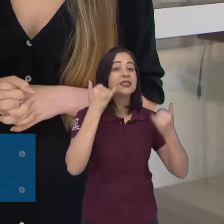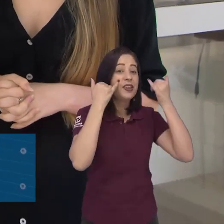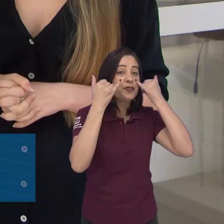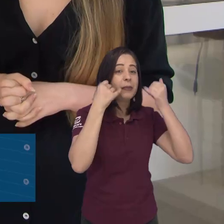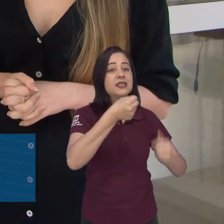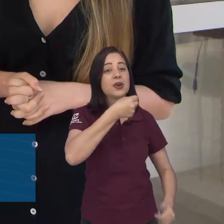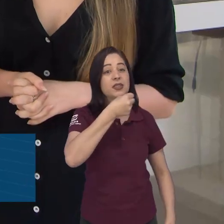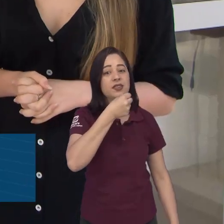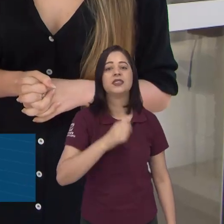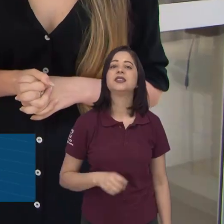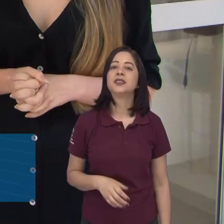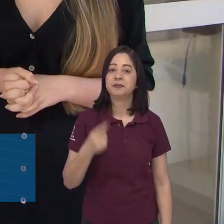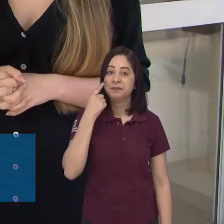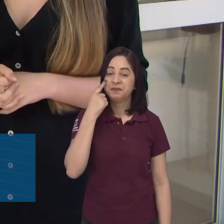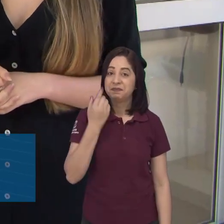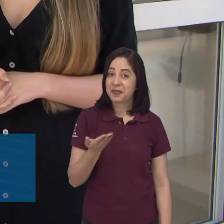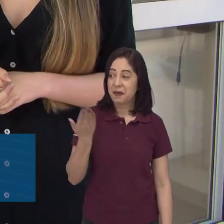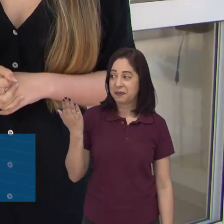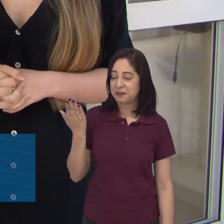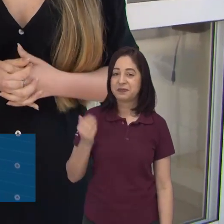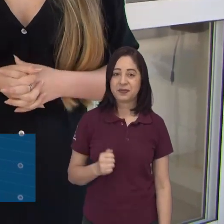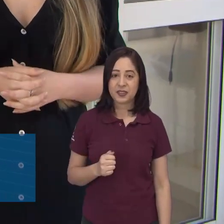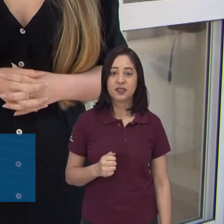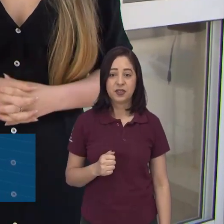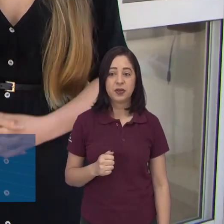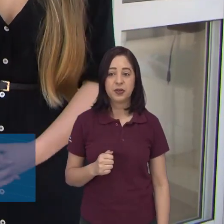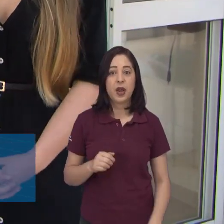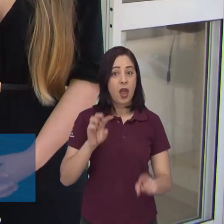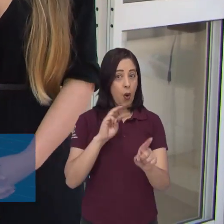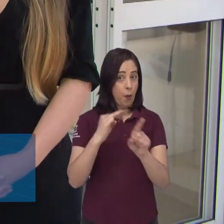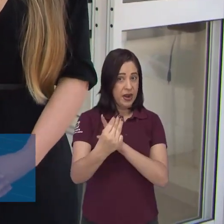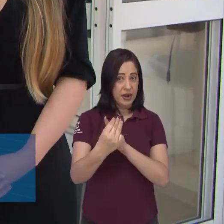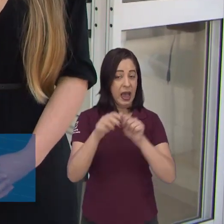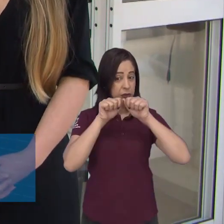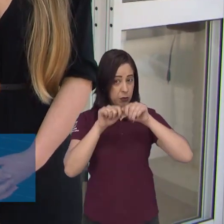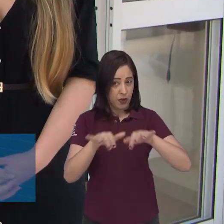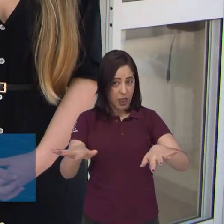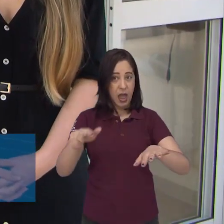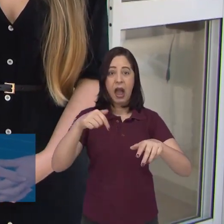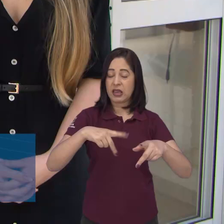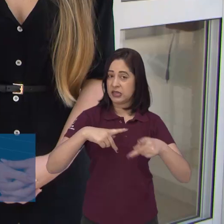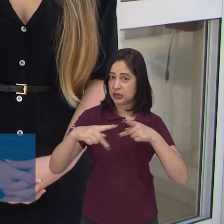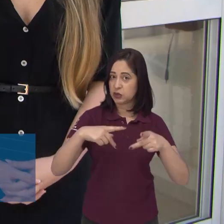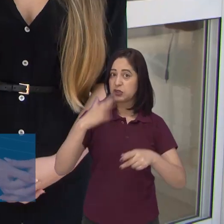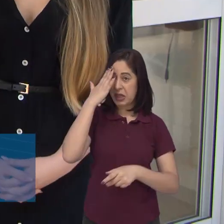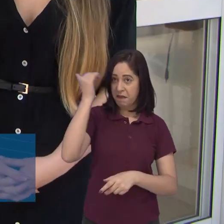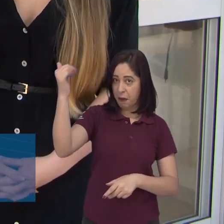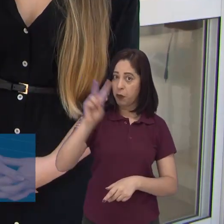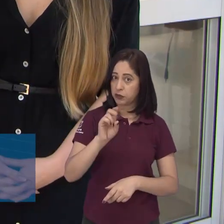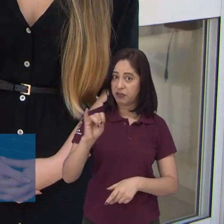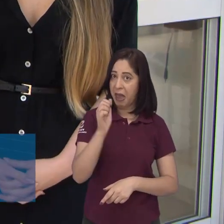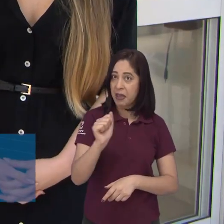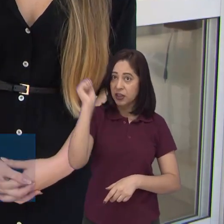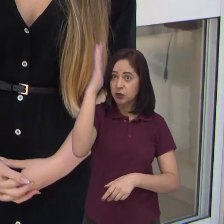pelas informações e pela entrevista também. E, Dani, como a gente viu, eu acho que é um mercado bem promissor, né, que vai crescer e continuar